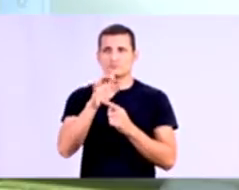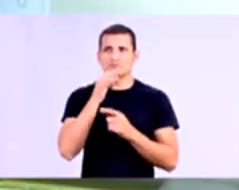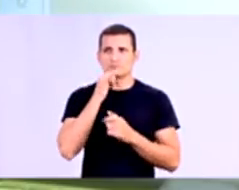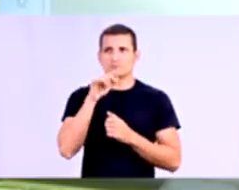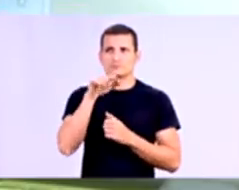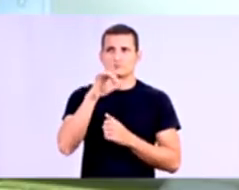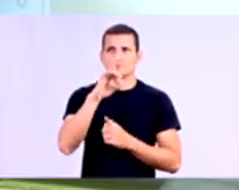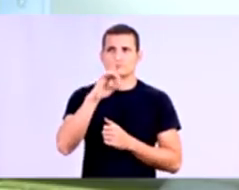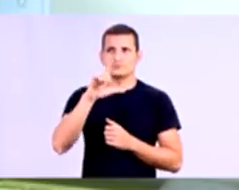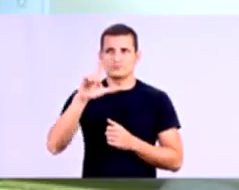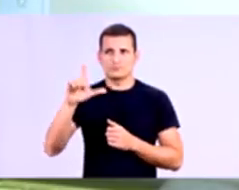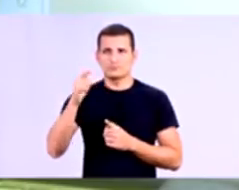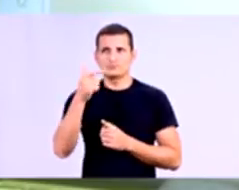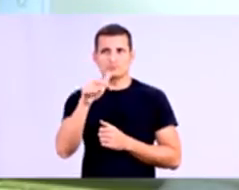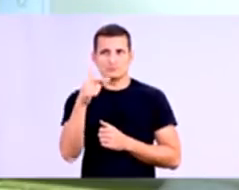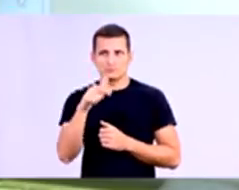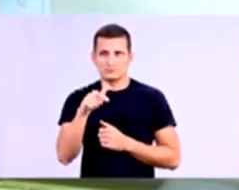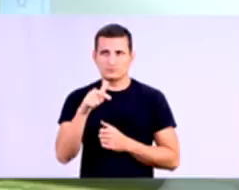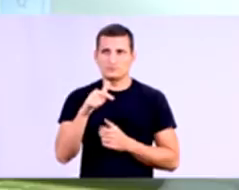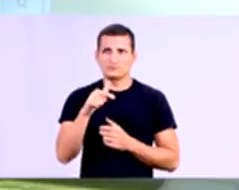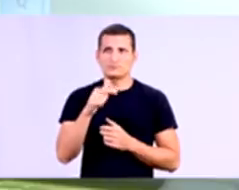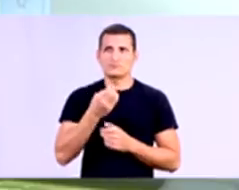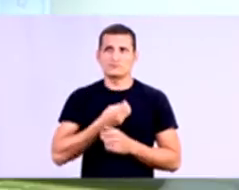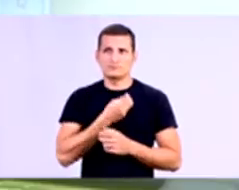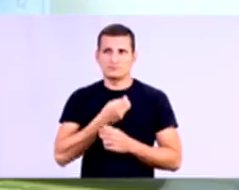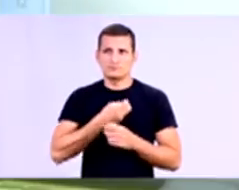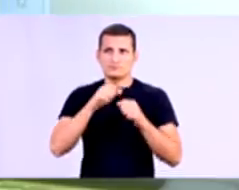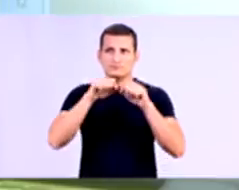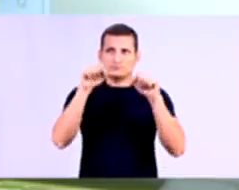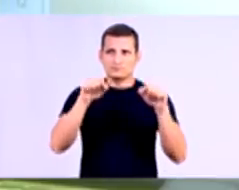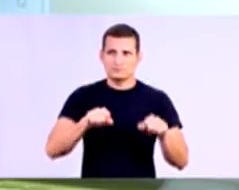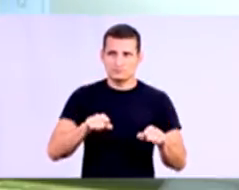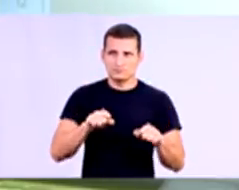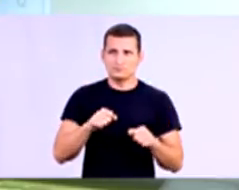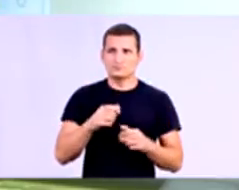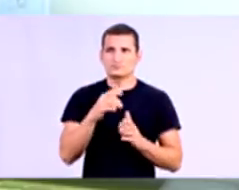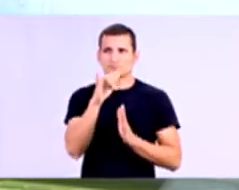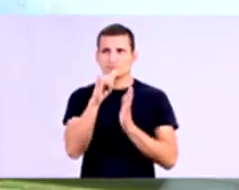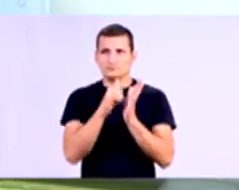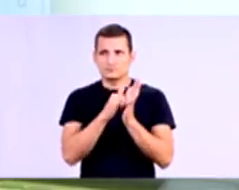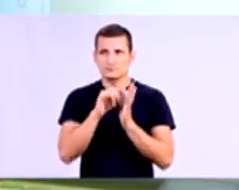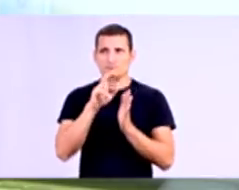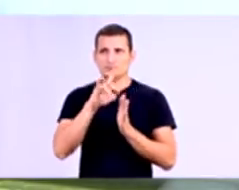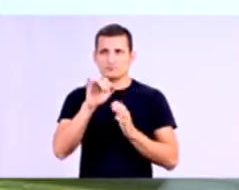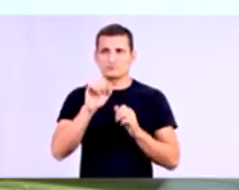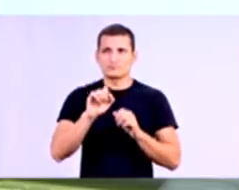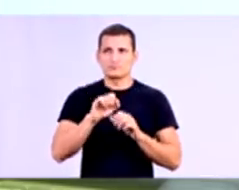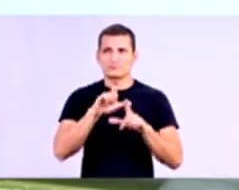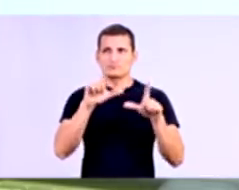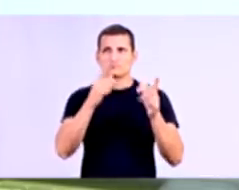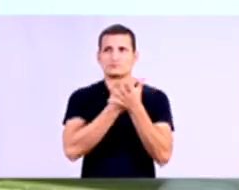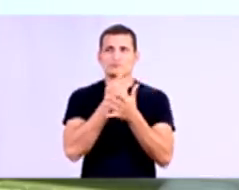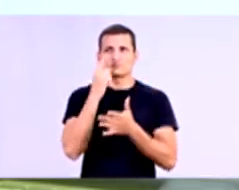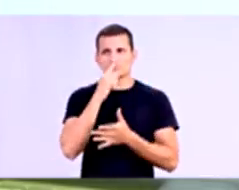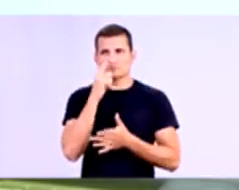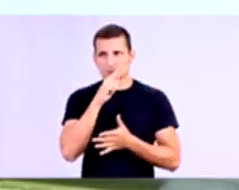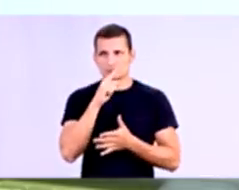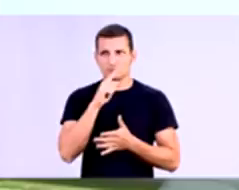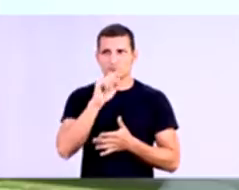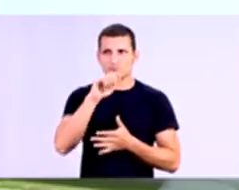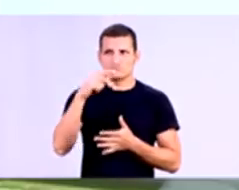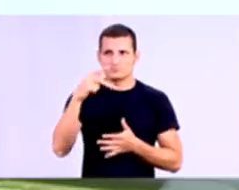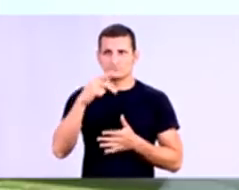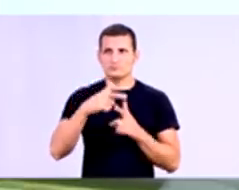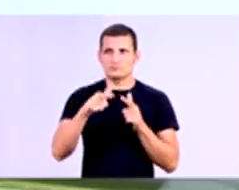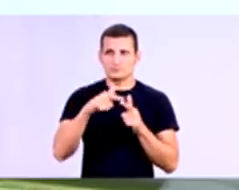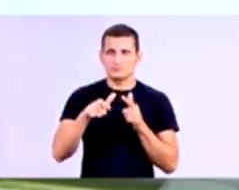aquela DLL não tiver presente no sistema, não tiver presente na instalação, vai gerar um erro, a aplicação não vai se comportar